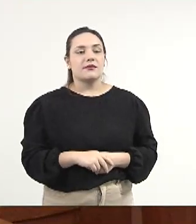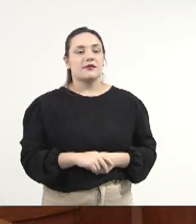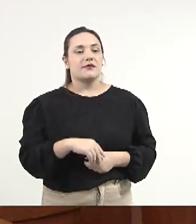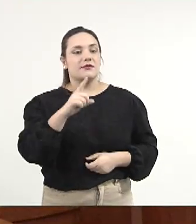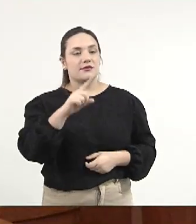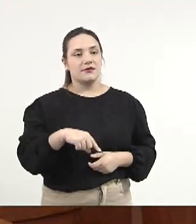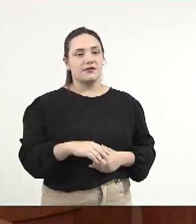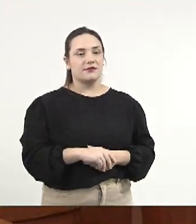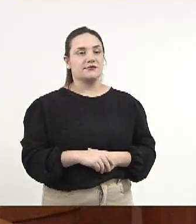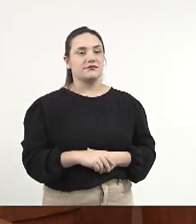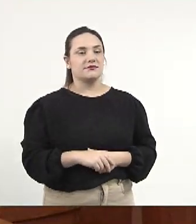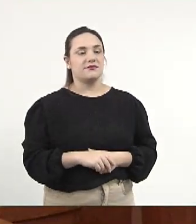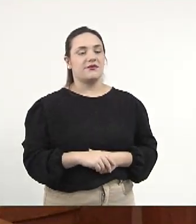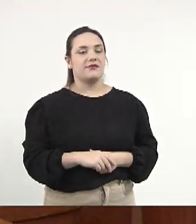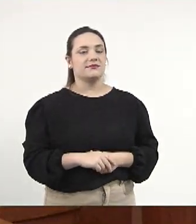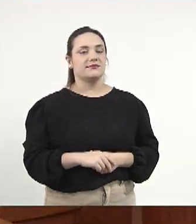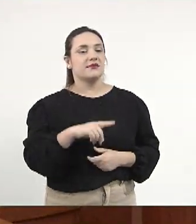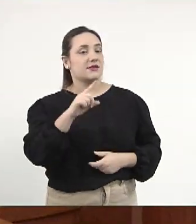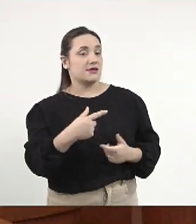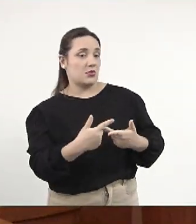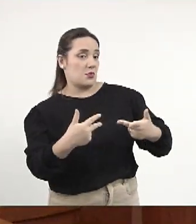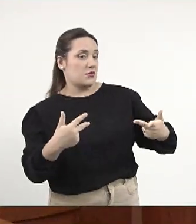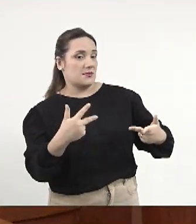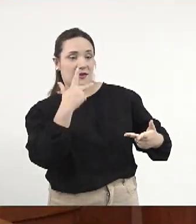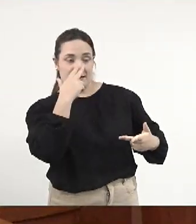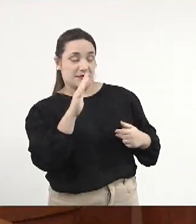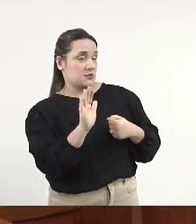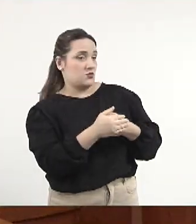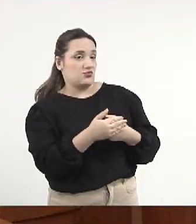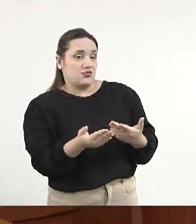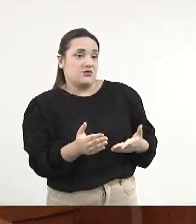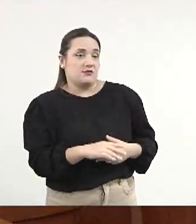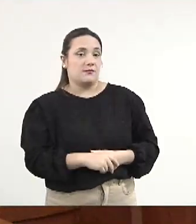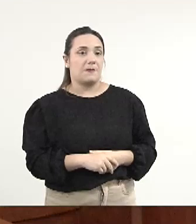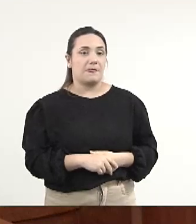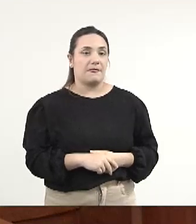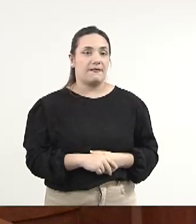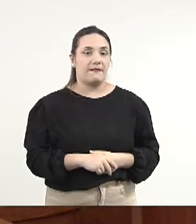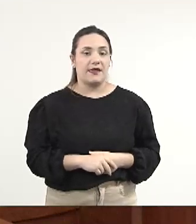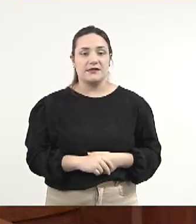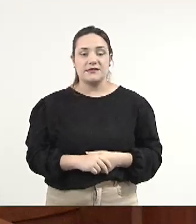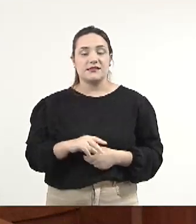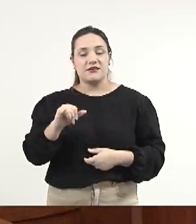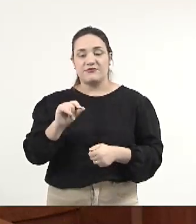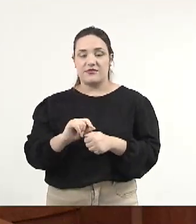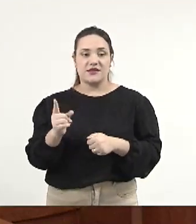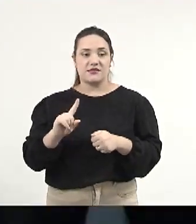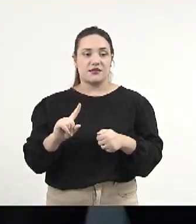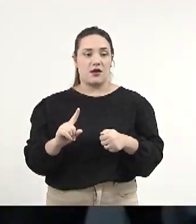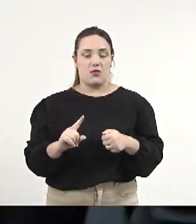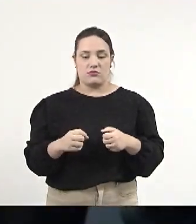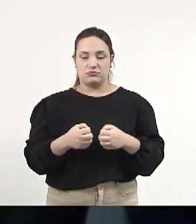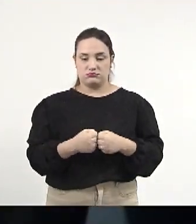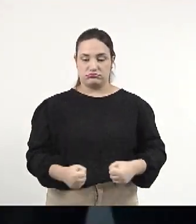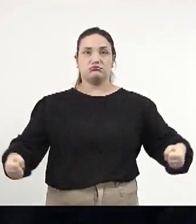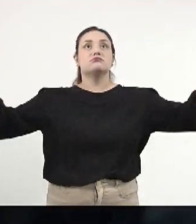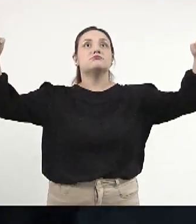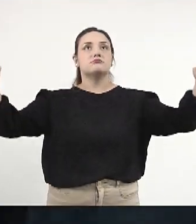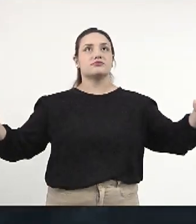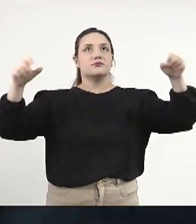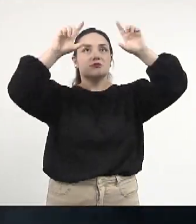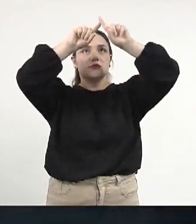direito do seu filho, essas coisas não aparecem, deputada Gleice. Se elas não abrem uma faixa lá,